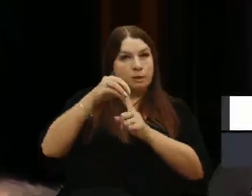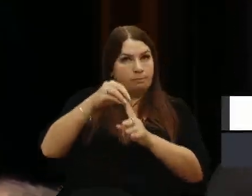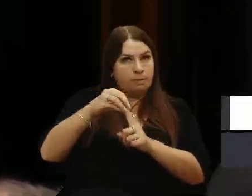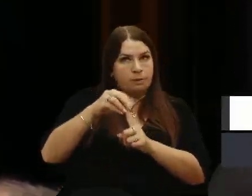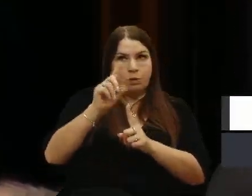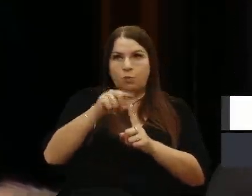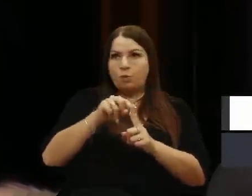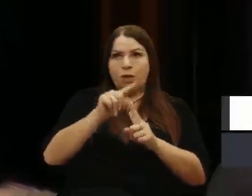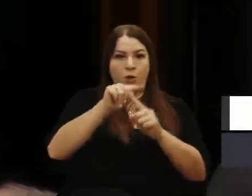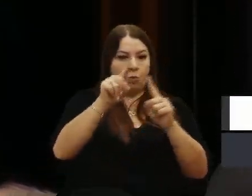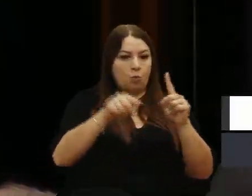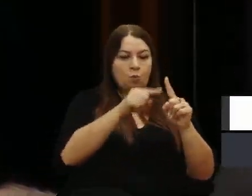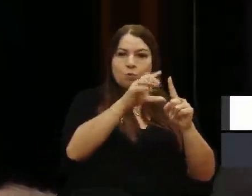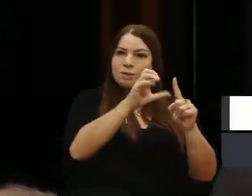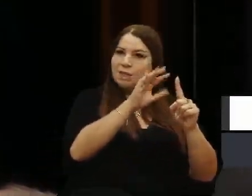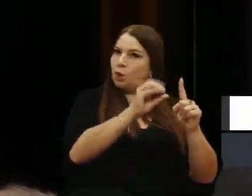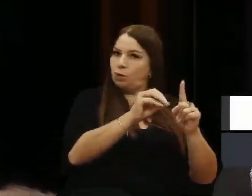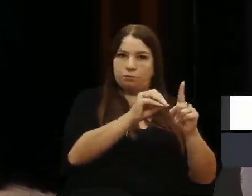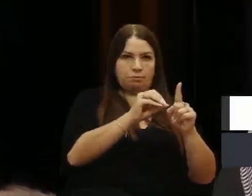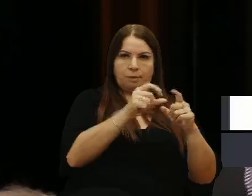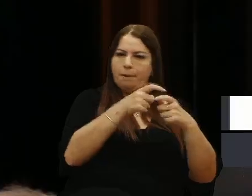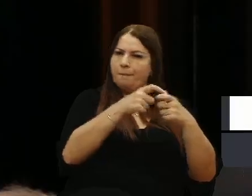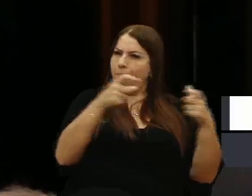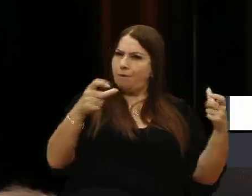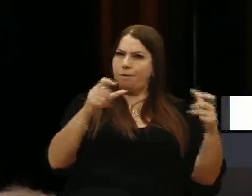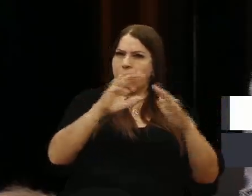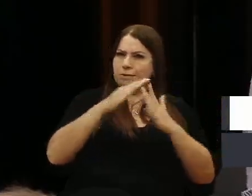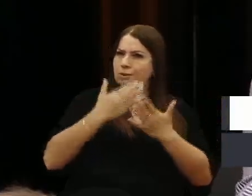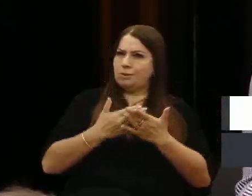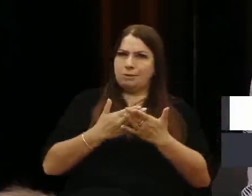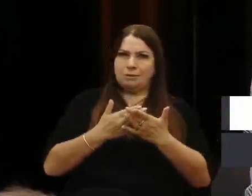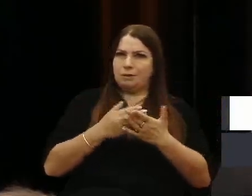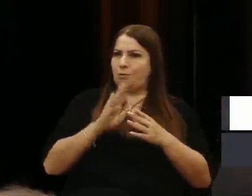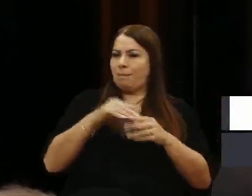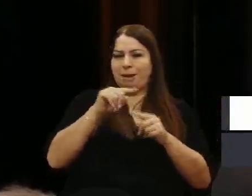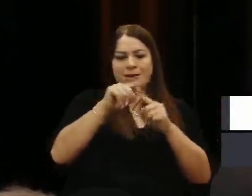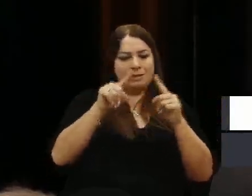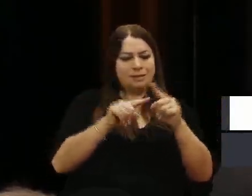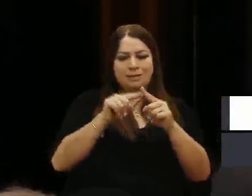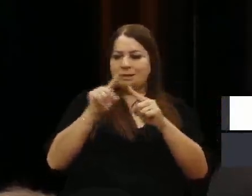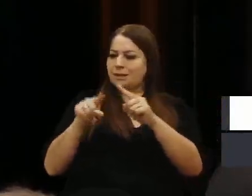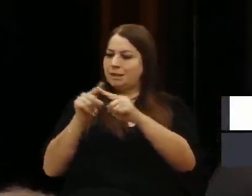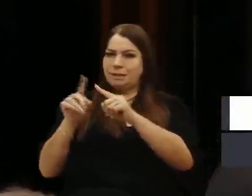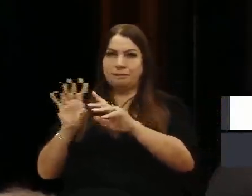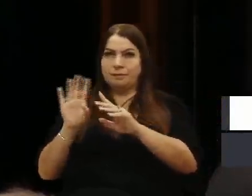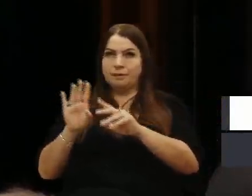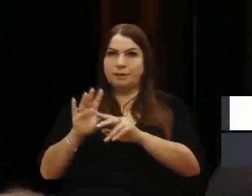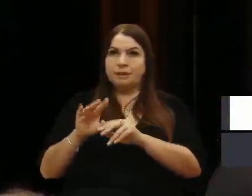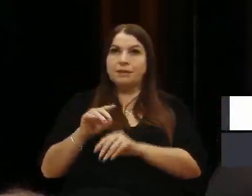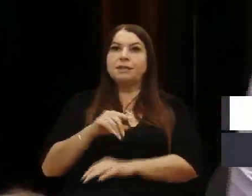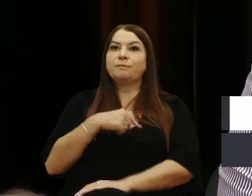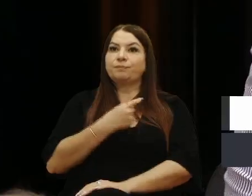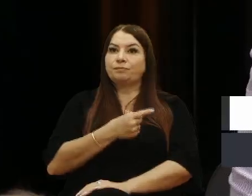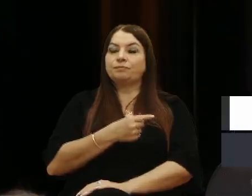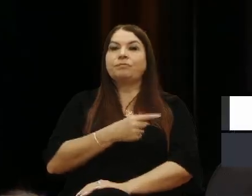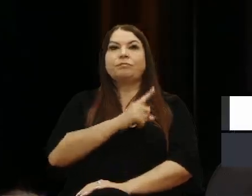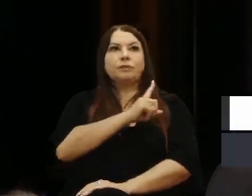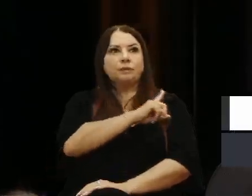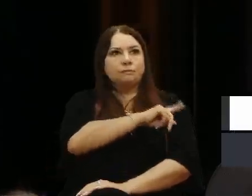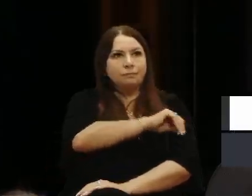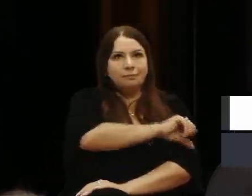é o ciclado, porque a imensa maioria das escolas não são mais cicladas. são ano série, inclusive em